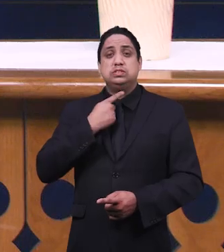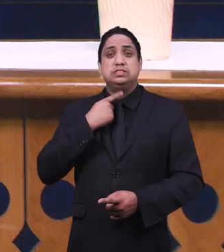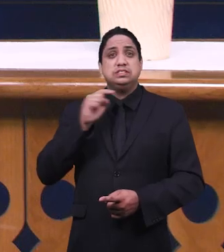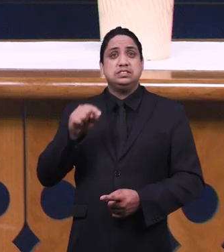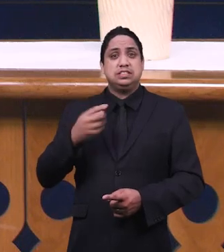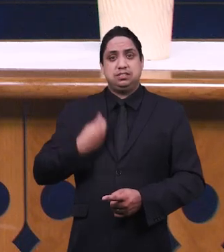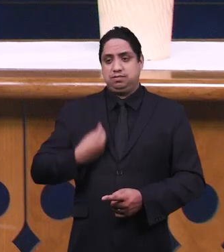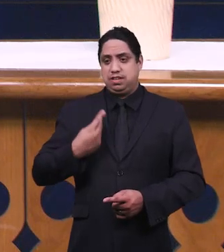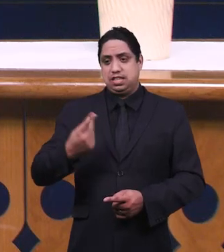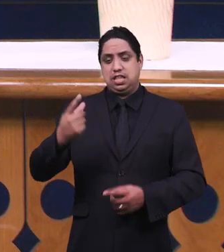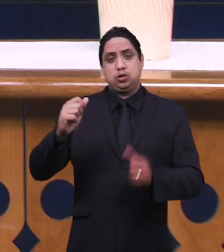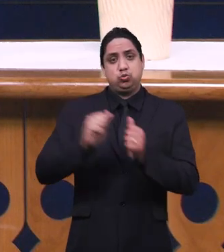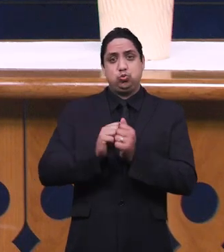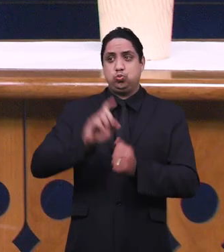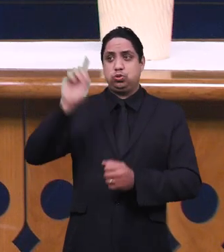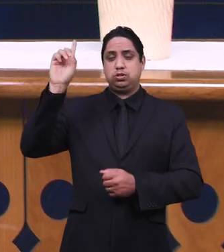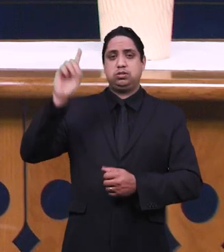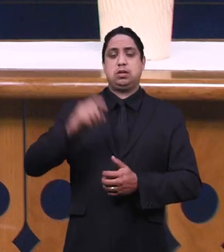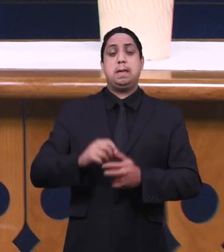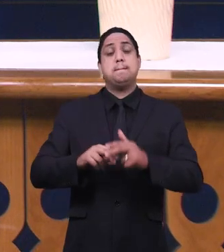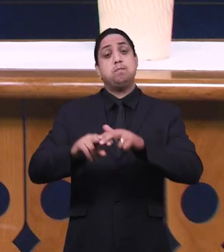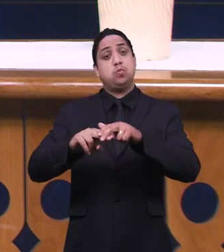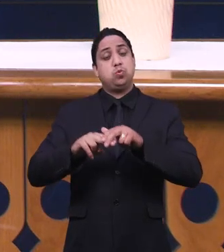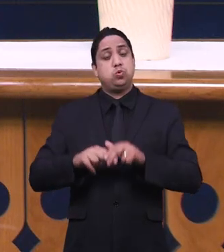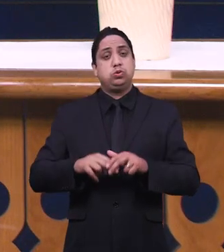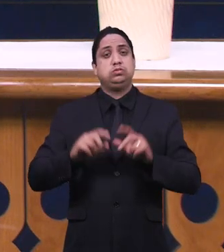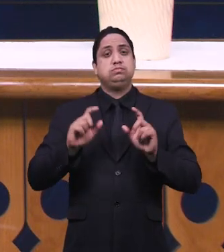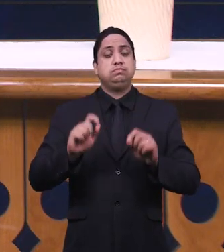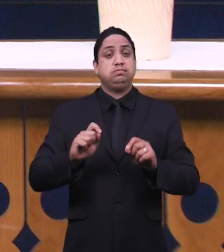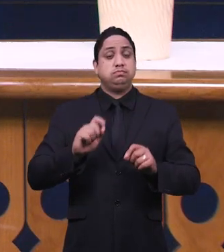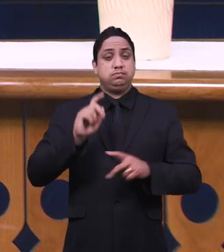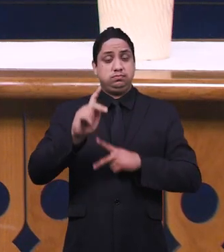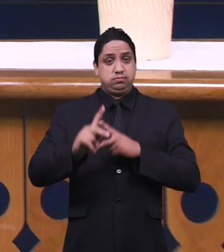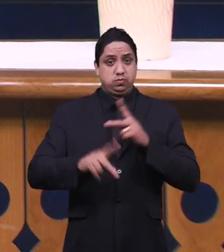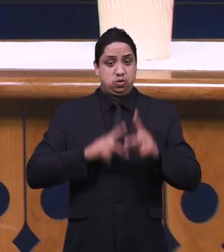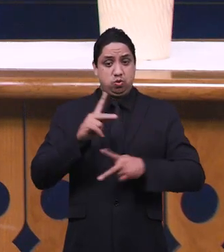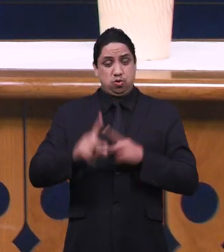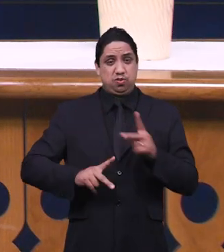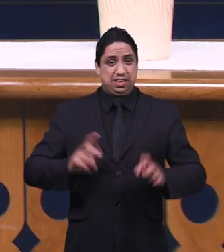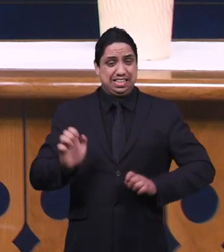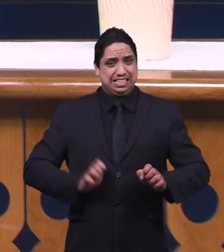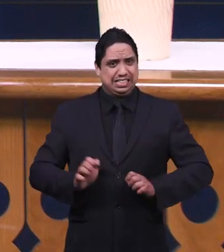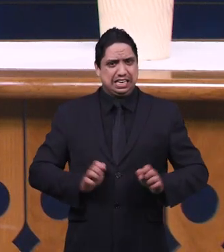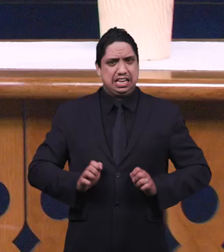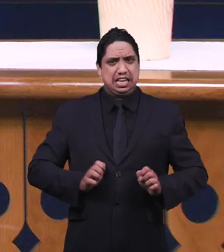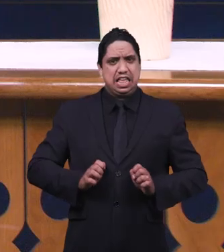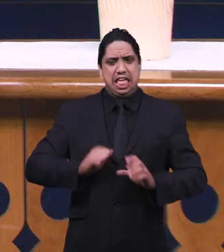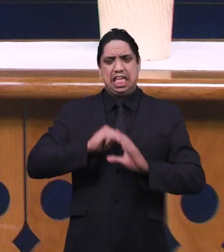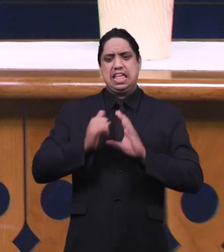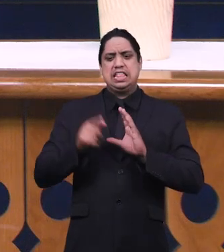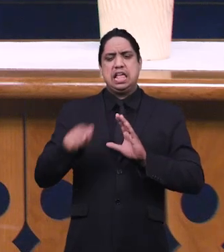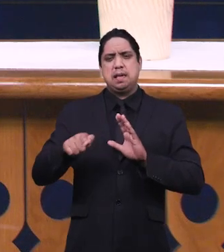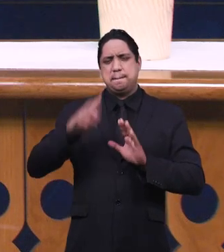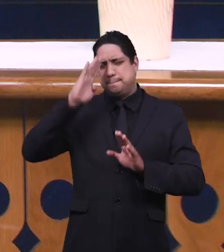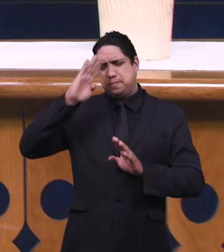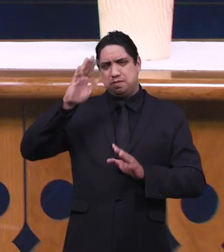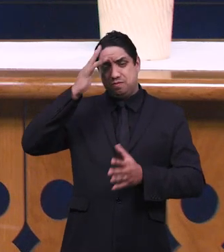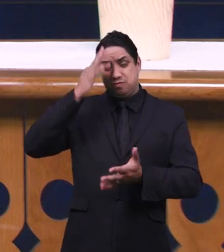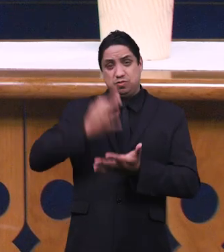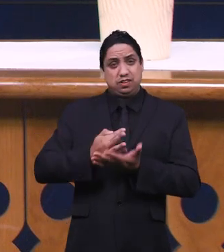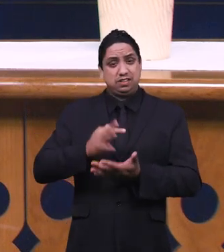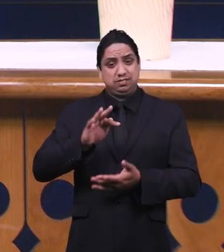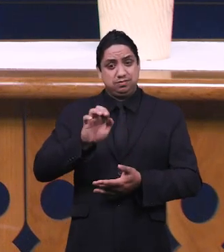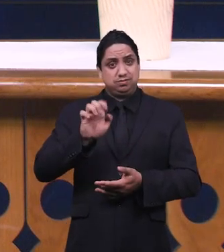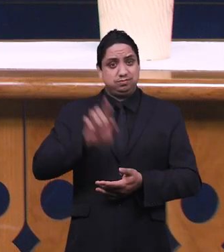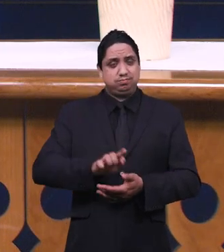deslumbrava diante dela, que era a vida eterna. Por isso, essa igreja se caracterizou pela fé. O